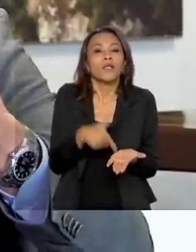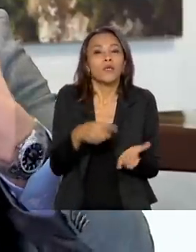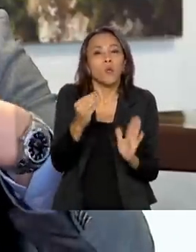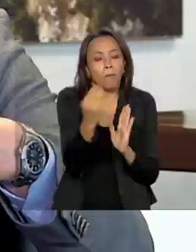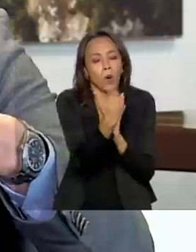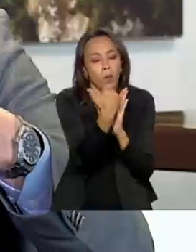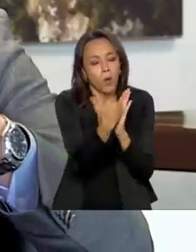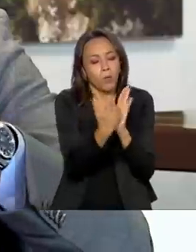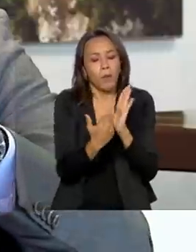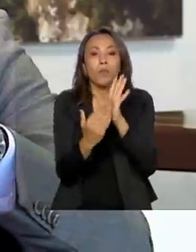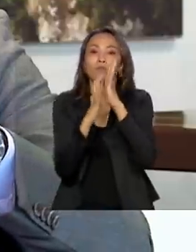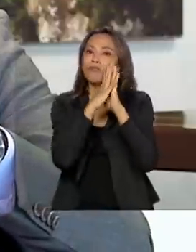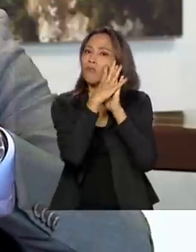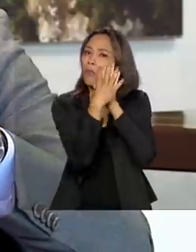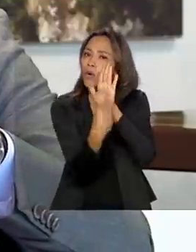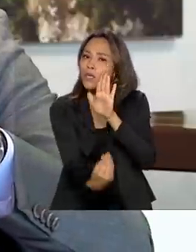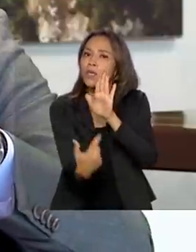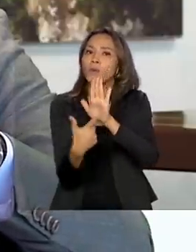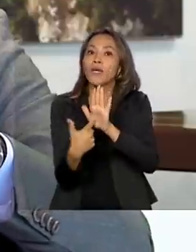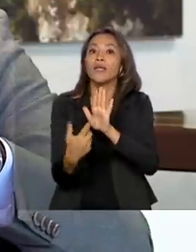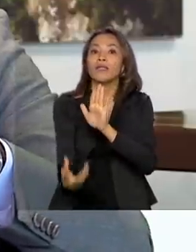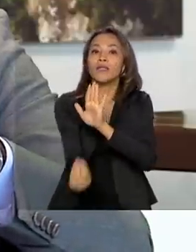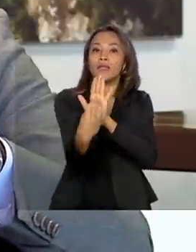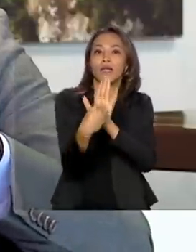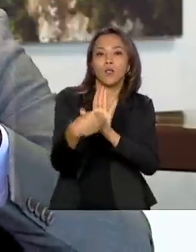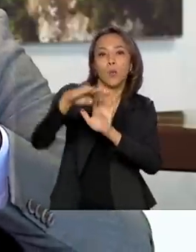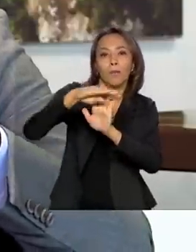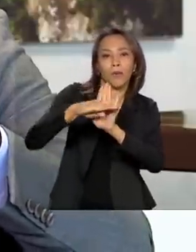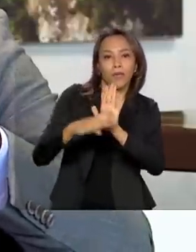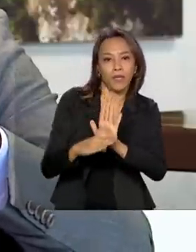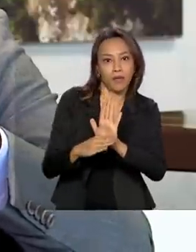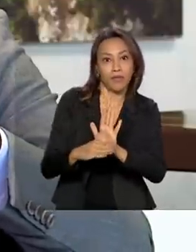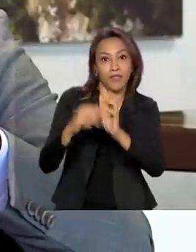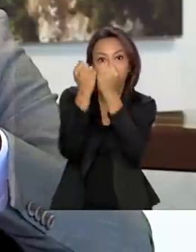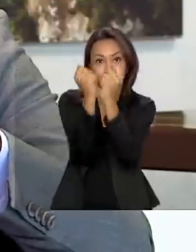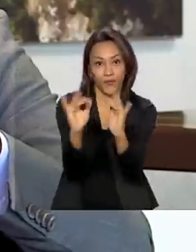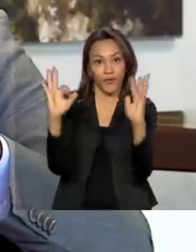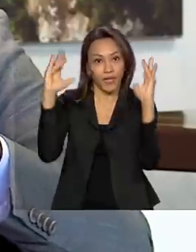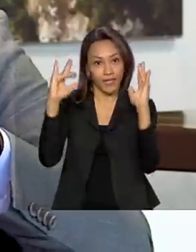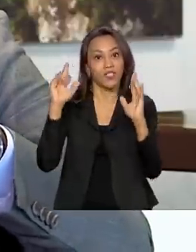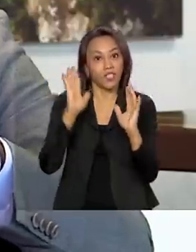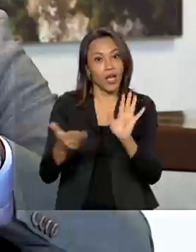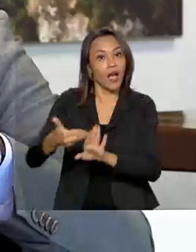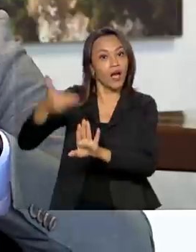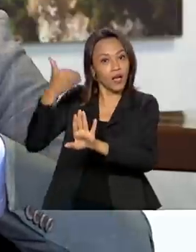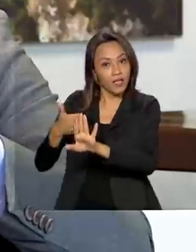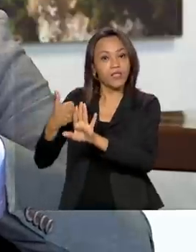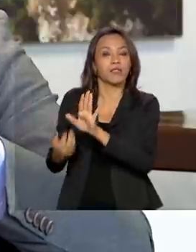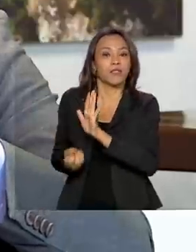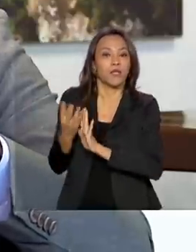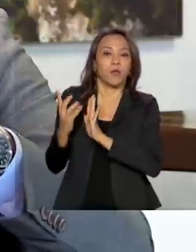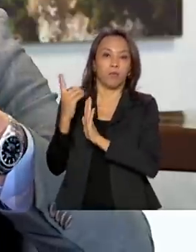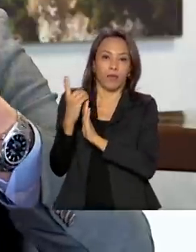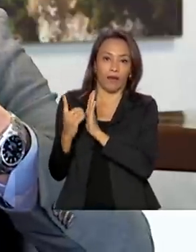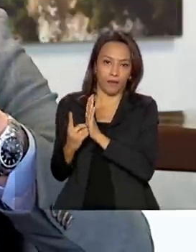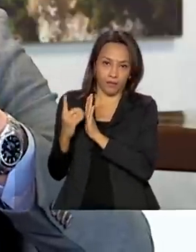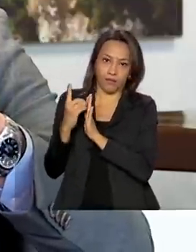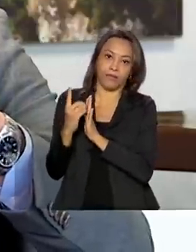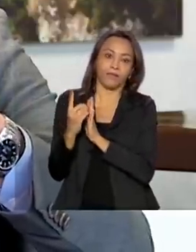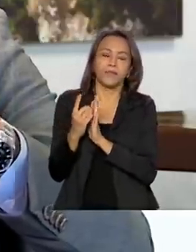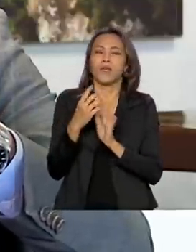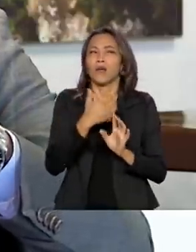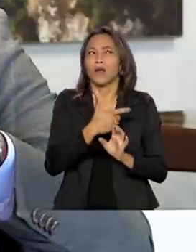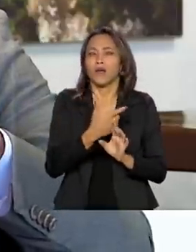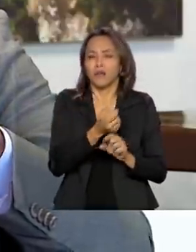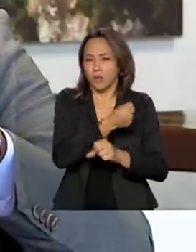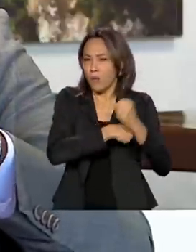modelo já então em vigor do programa Floresta Mais, que foi instituído por decreto. Então, o governo federal, ainda no ano